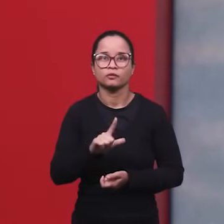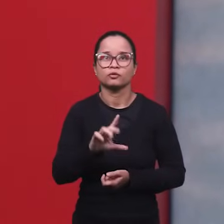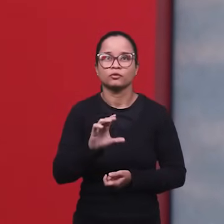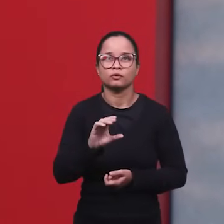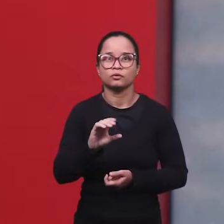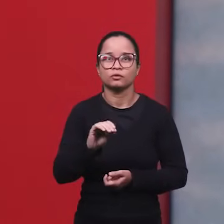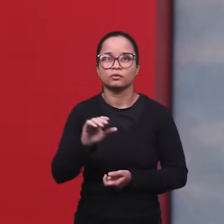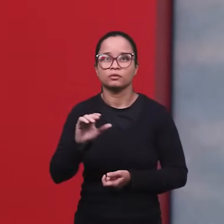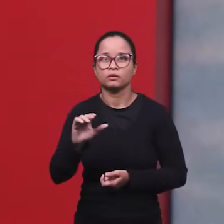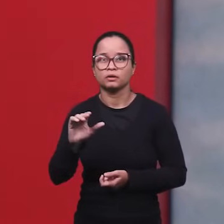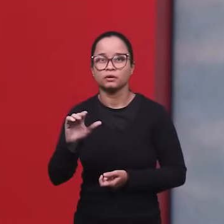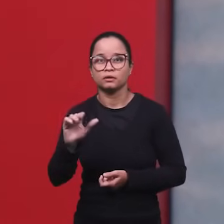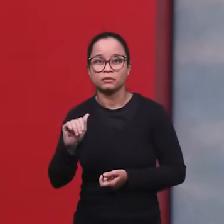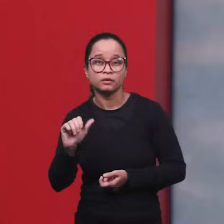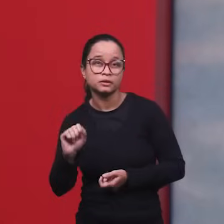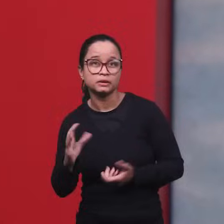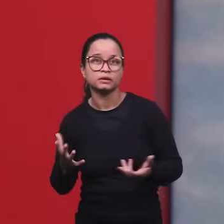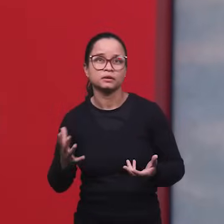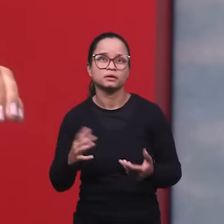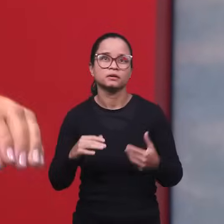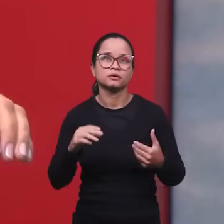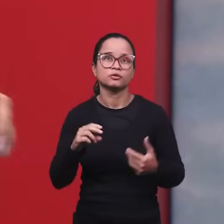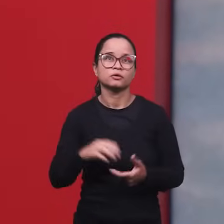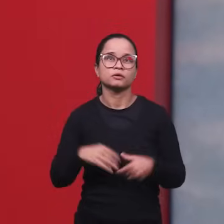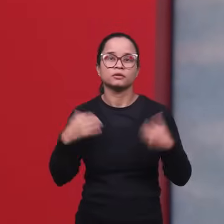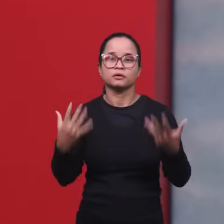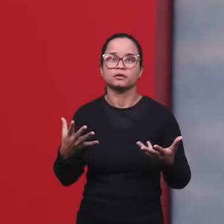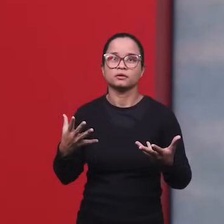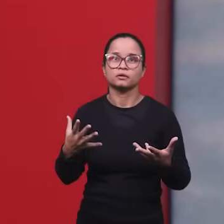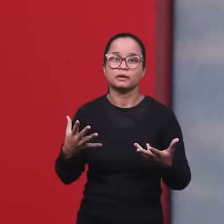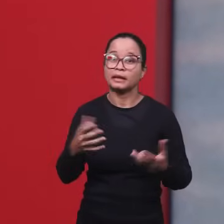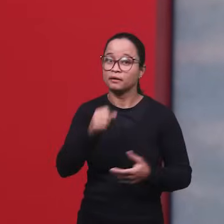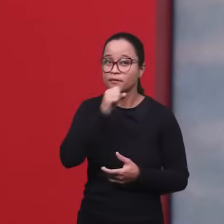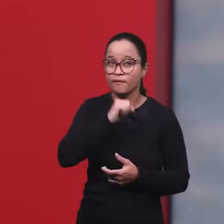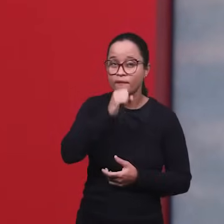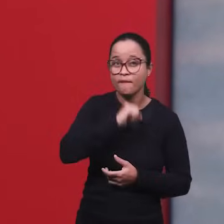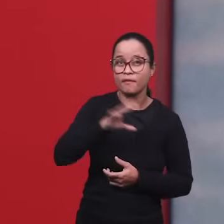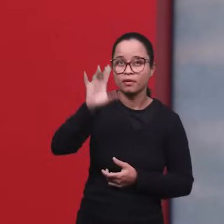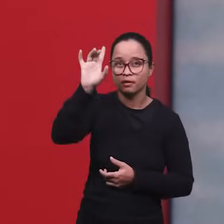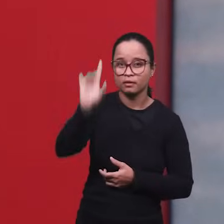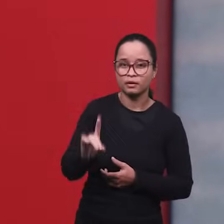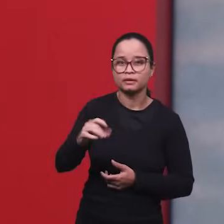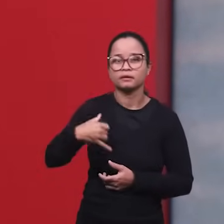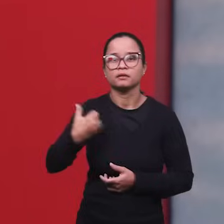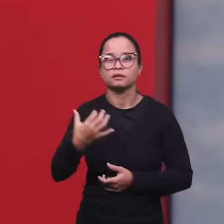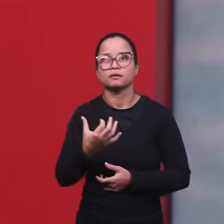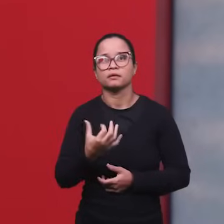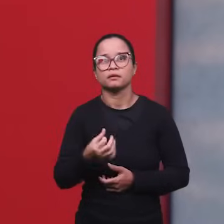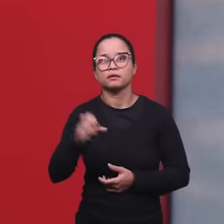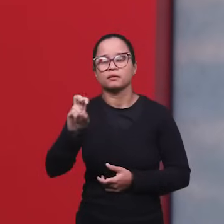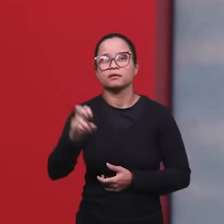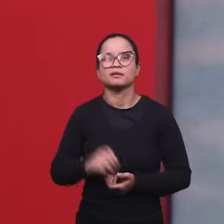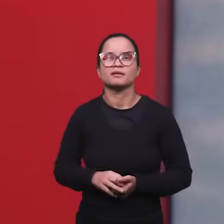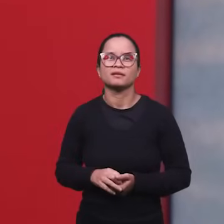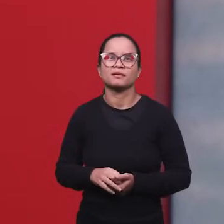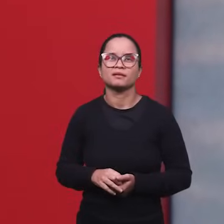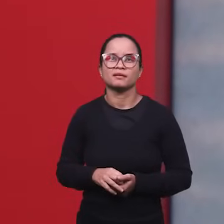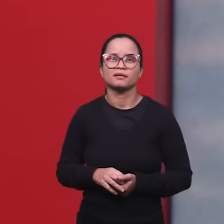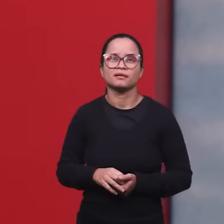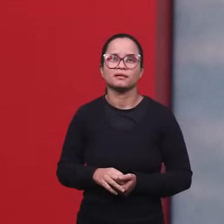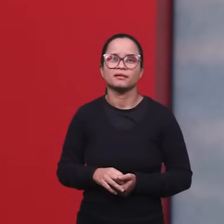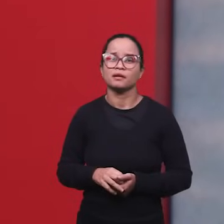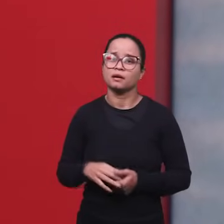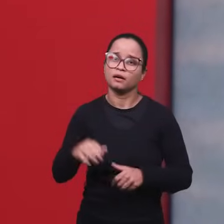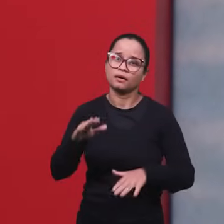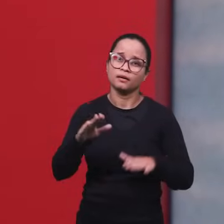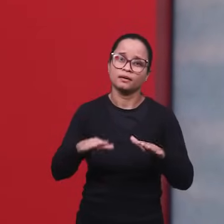LOAS, muitas pessoas conhecem como LOAS. Muitas vezes, quando é pro idoso, que o idoso tem direito com 65 anos, ele vai depender